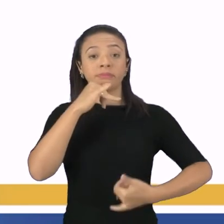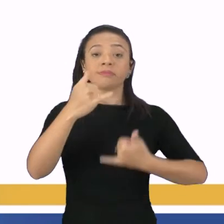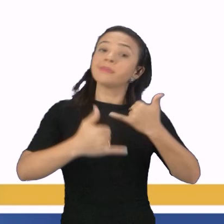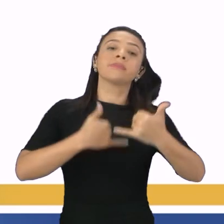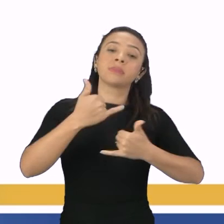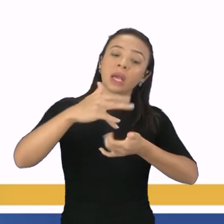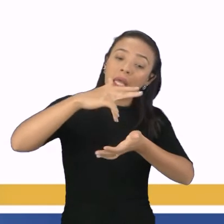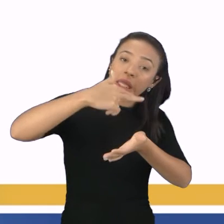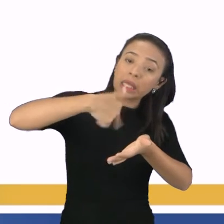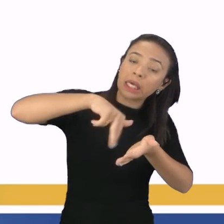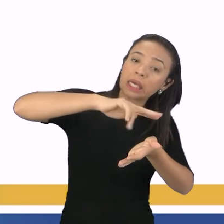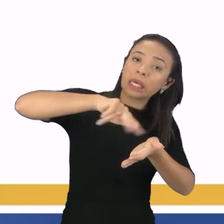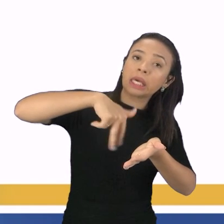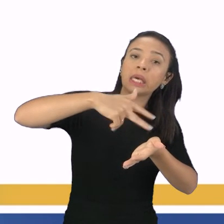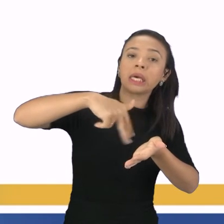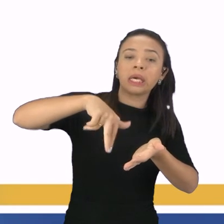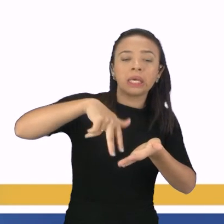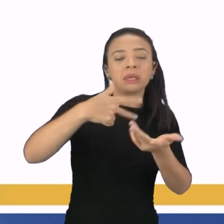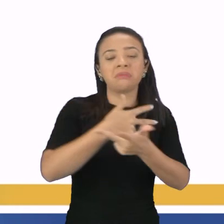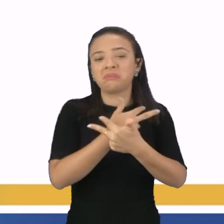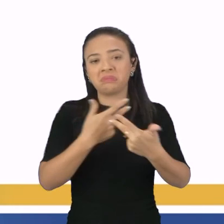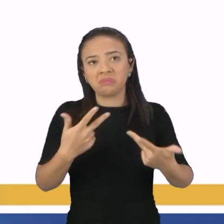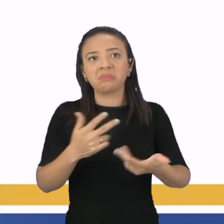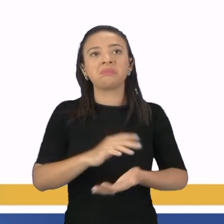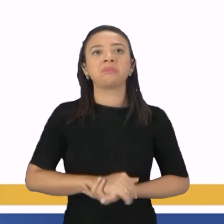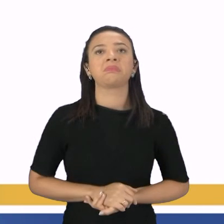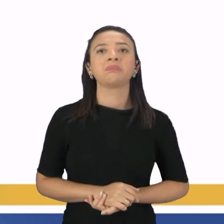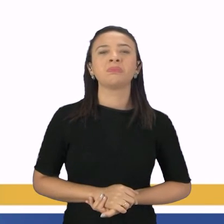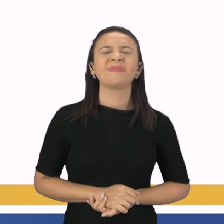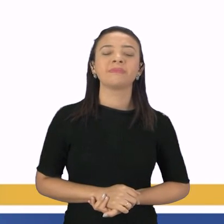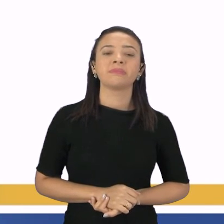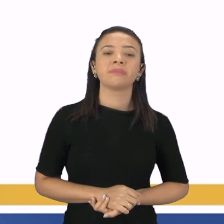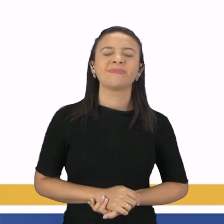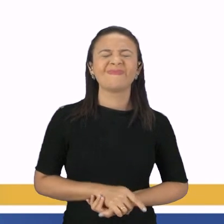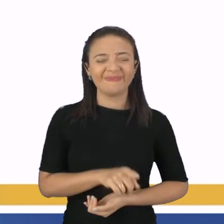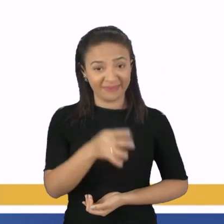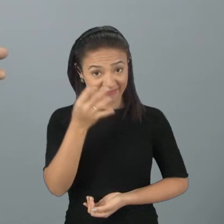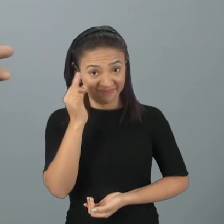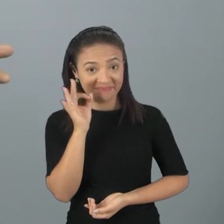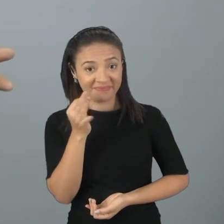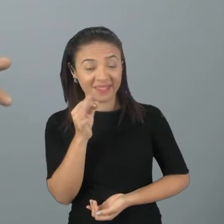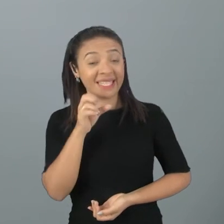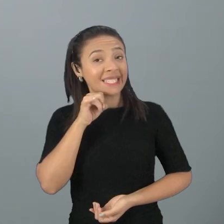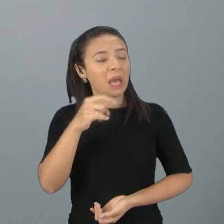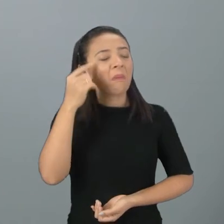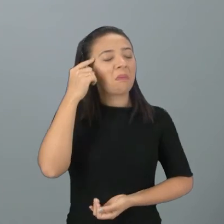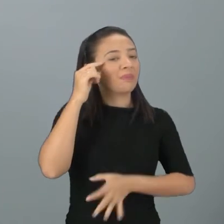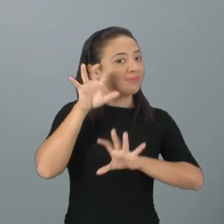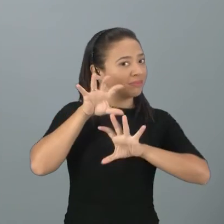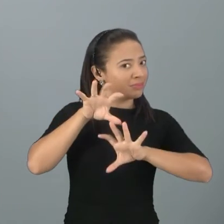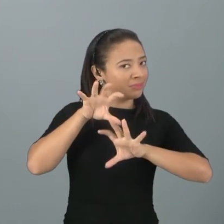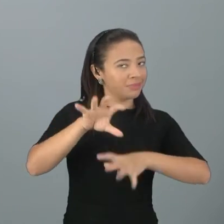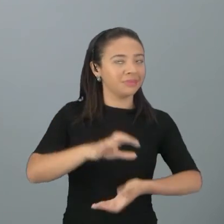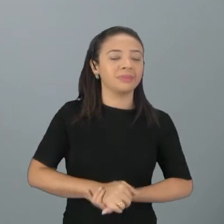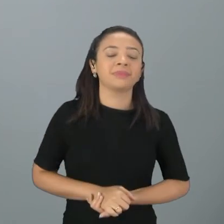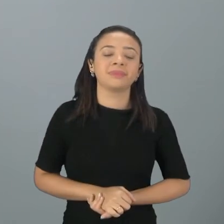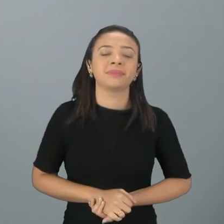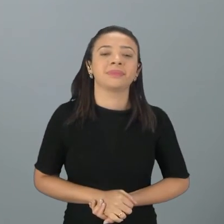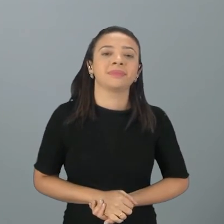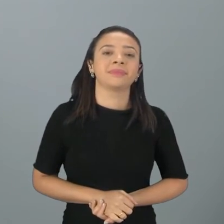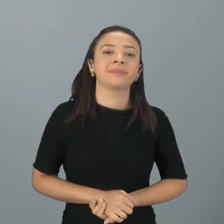brincadeiras, danças, esportes, lutas e as ginásticas, né? Você acertou se você pensou nisso, se